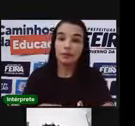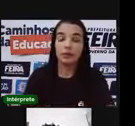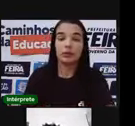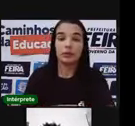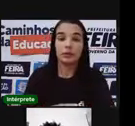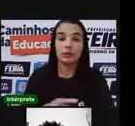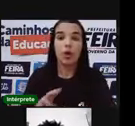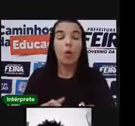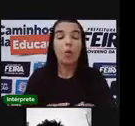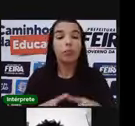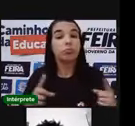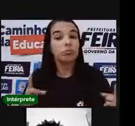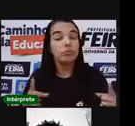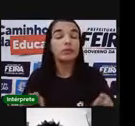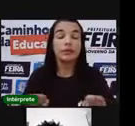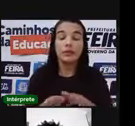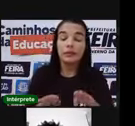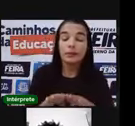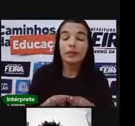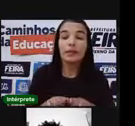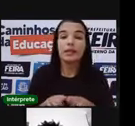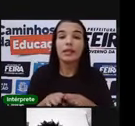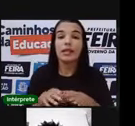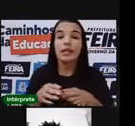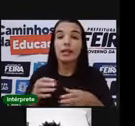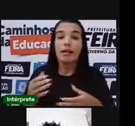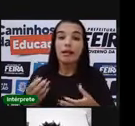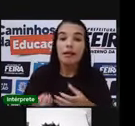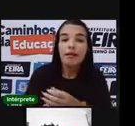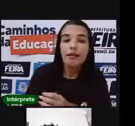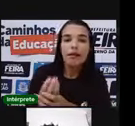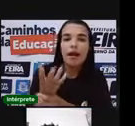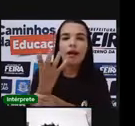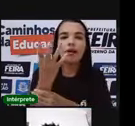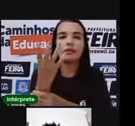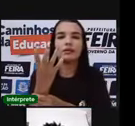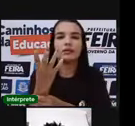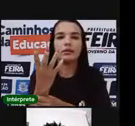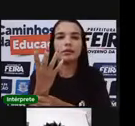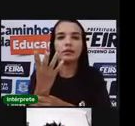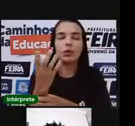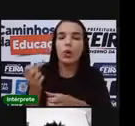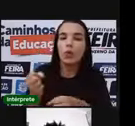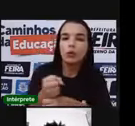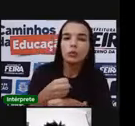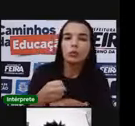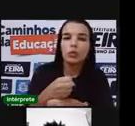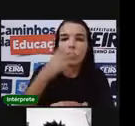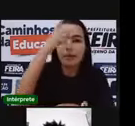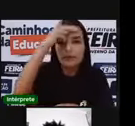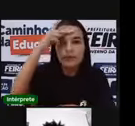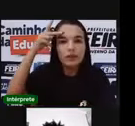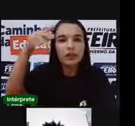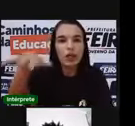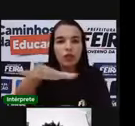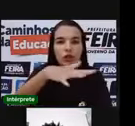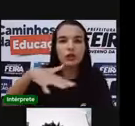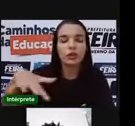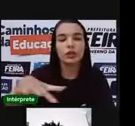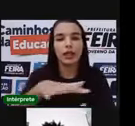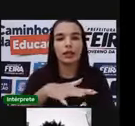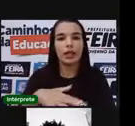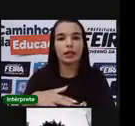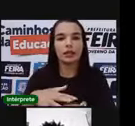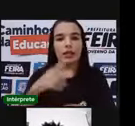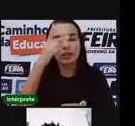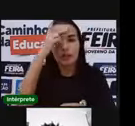relações justas, não é? Vejam aí na sociedade, todo mundo está tendo acesso às coisas que tem